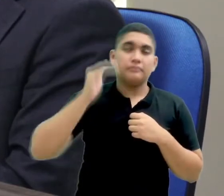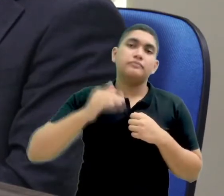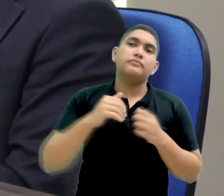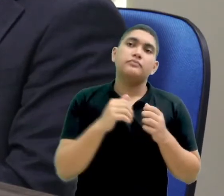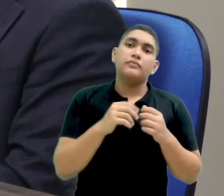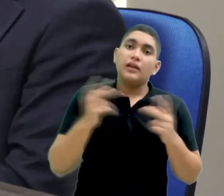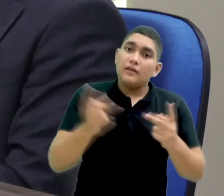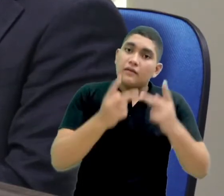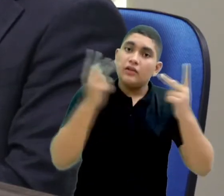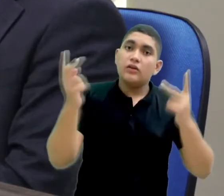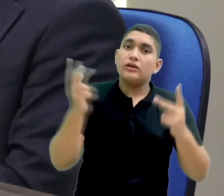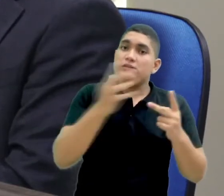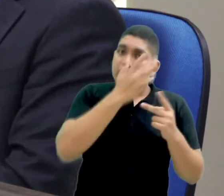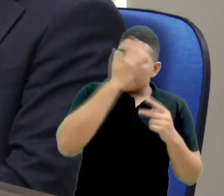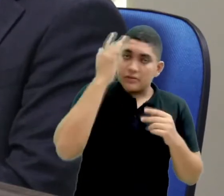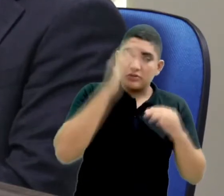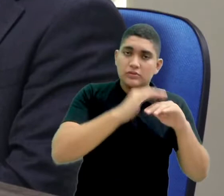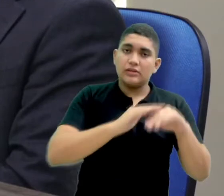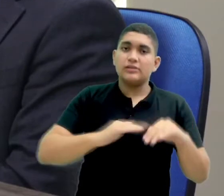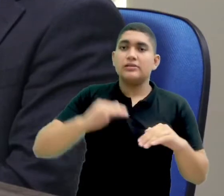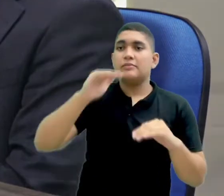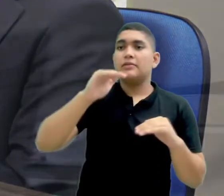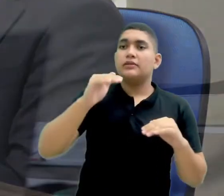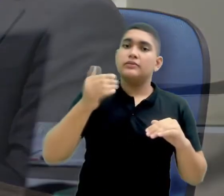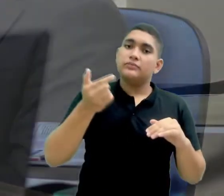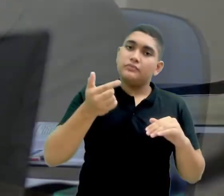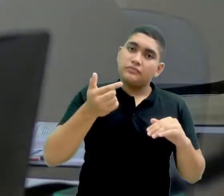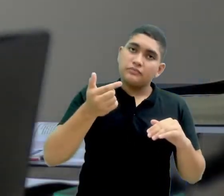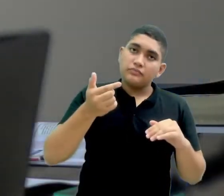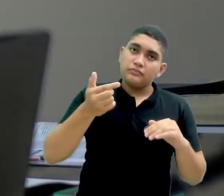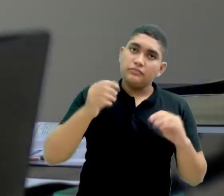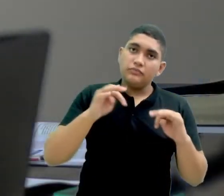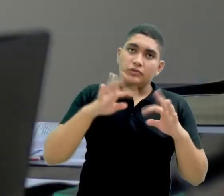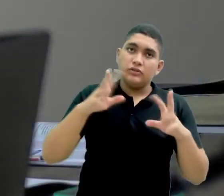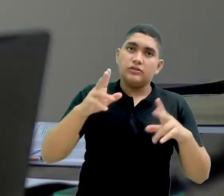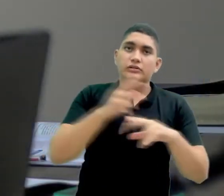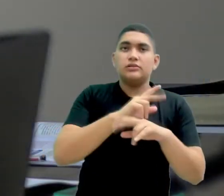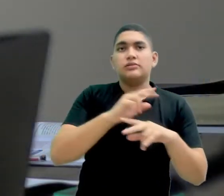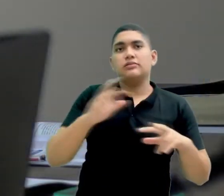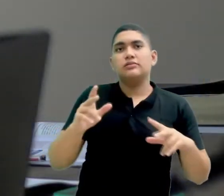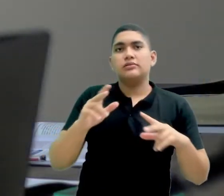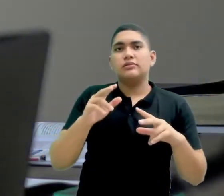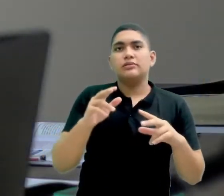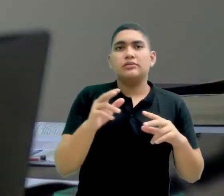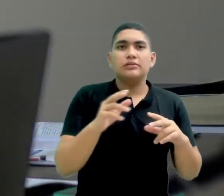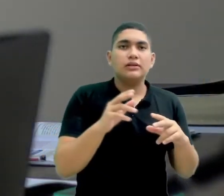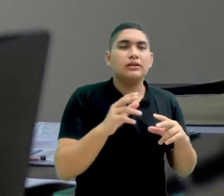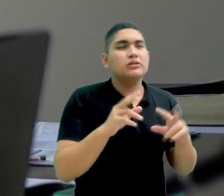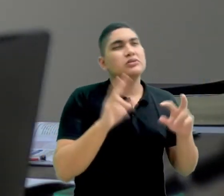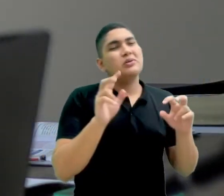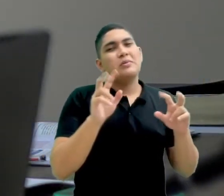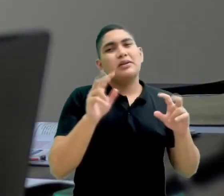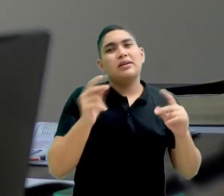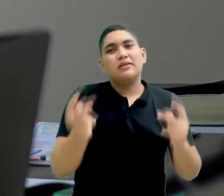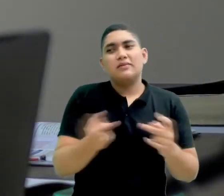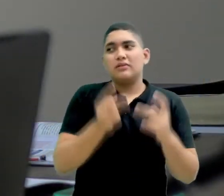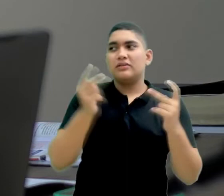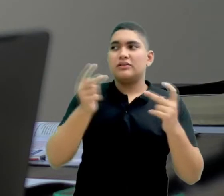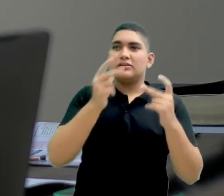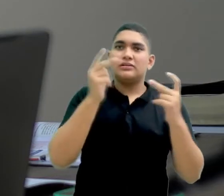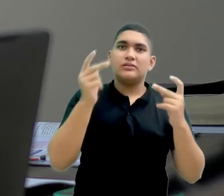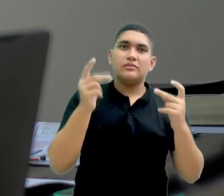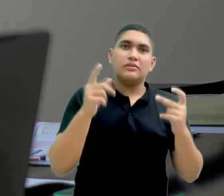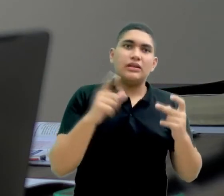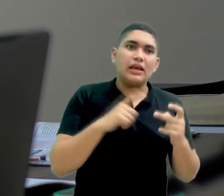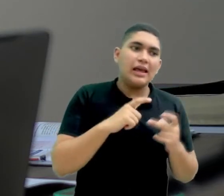pessoa acima de tudo. Isso. Essa questão da valorização, ela transcende a ideia de que o homem é somente